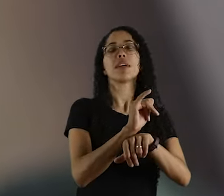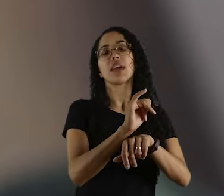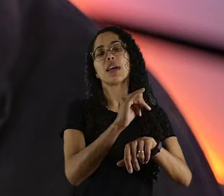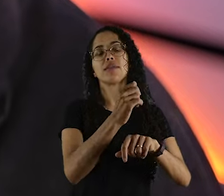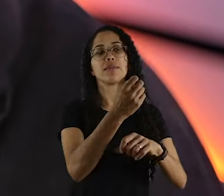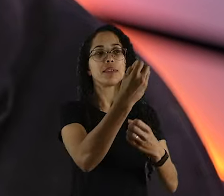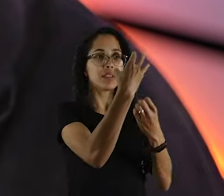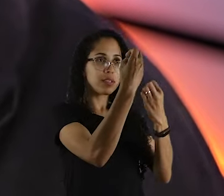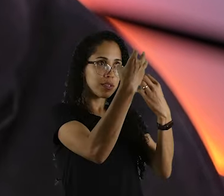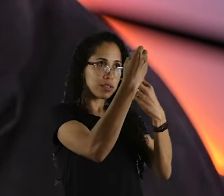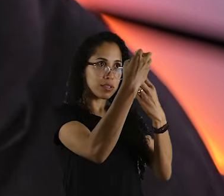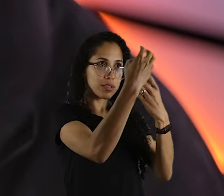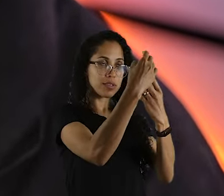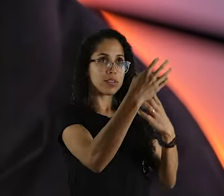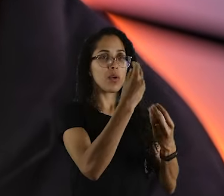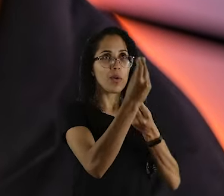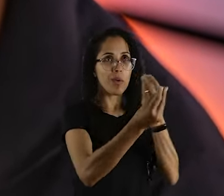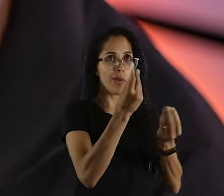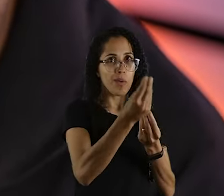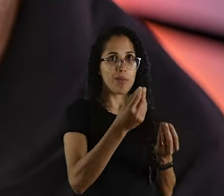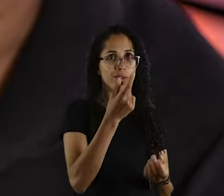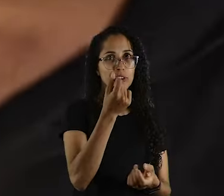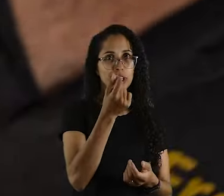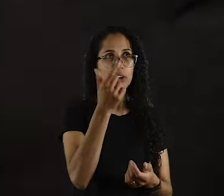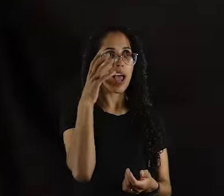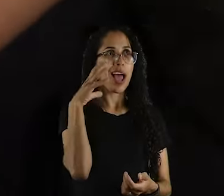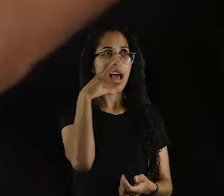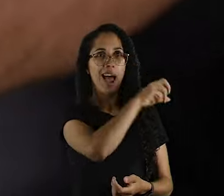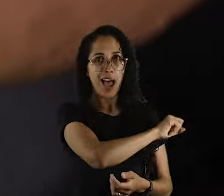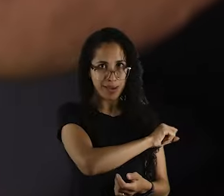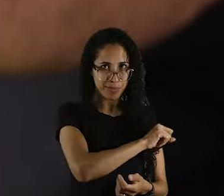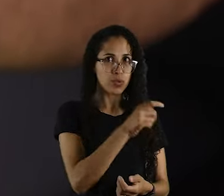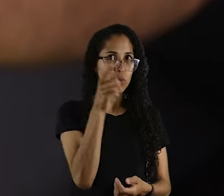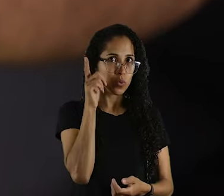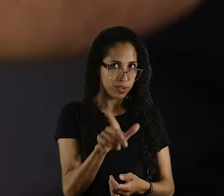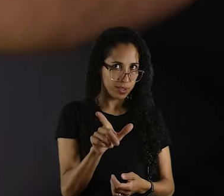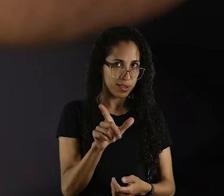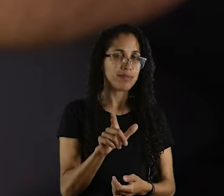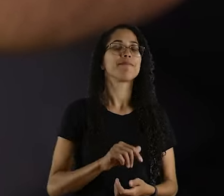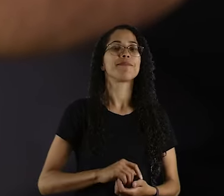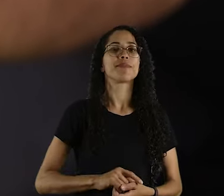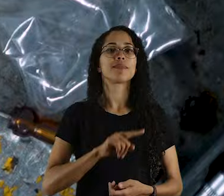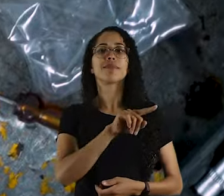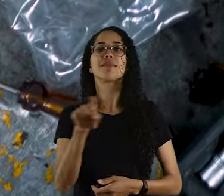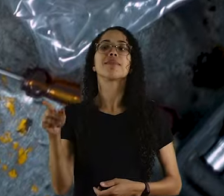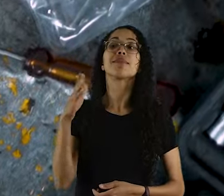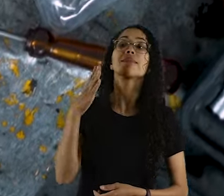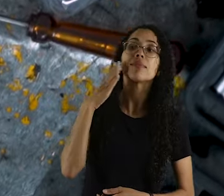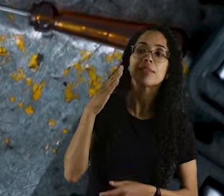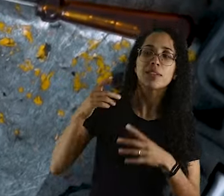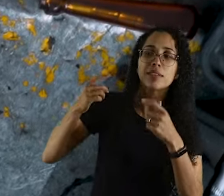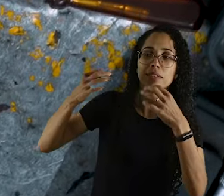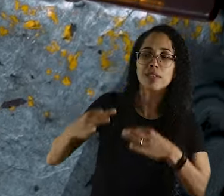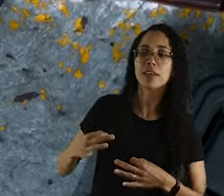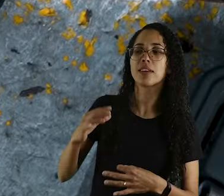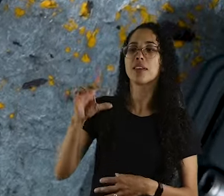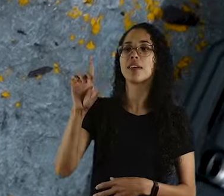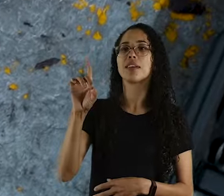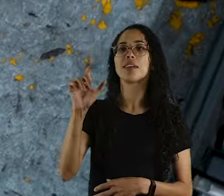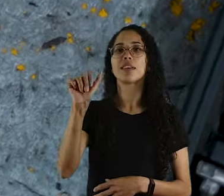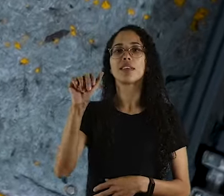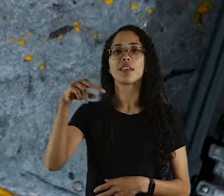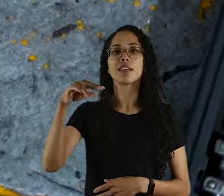que algumas pessoas já saem da poupança direto para a bolsa de valores. Não é mesmo, Daniel? Comecei a investir por